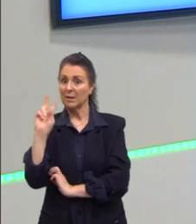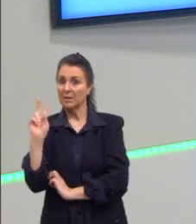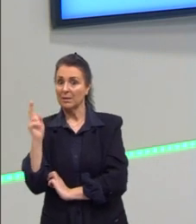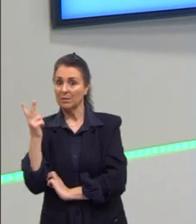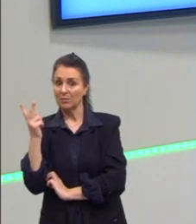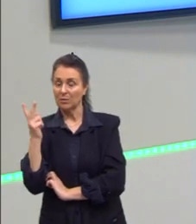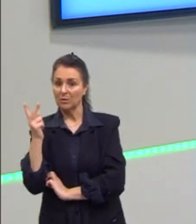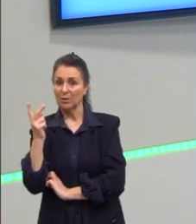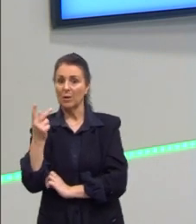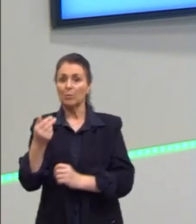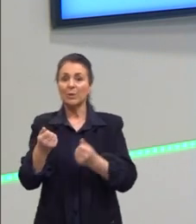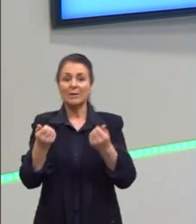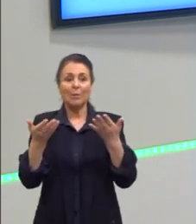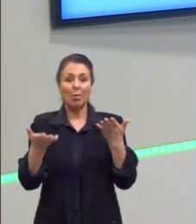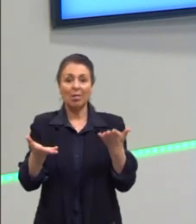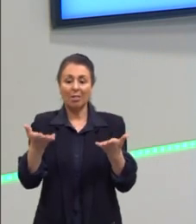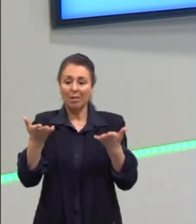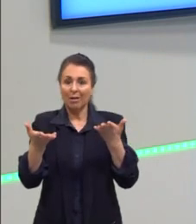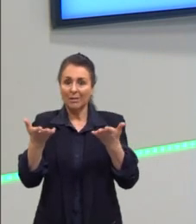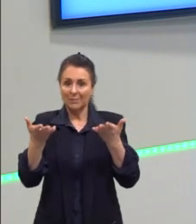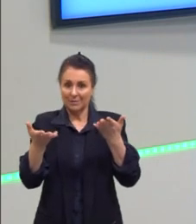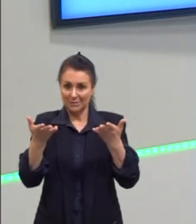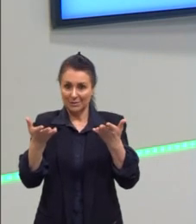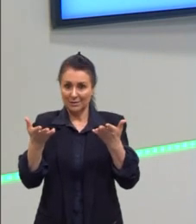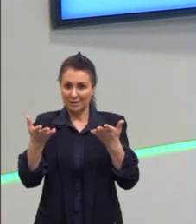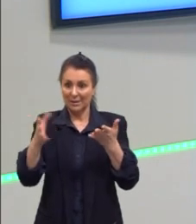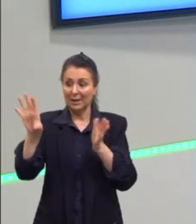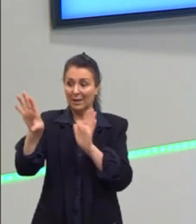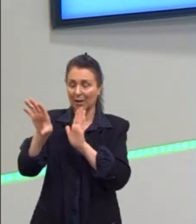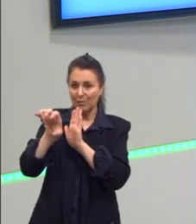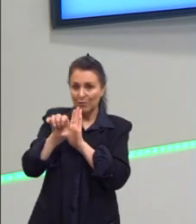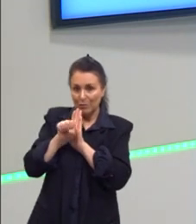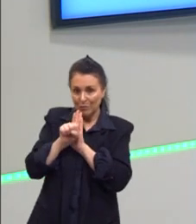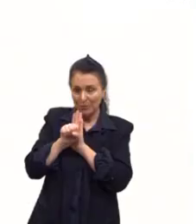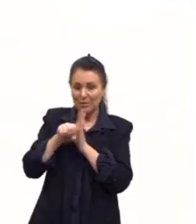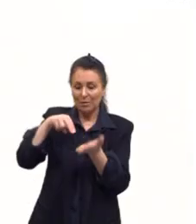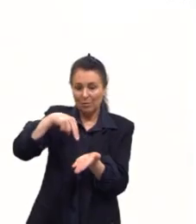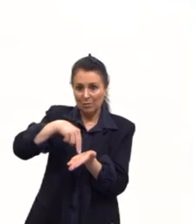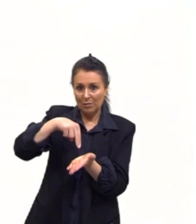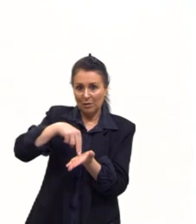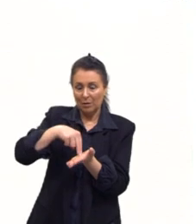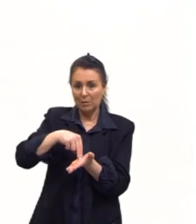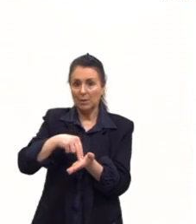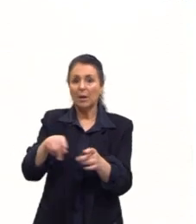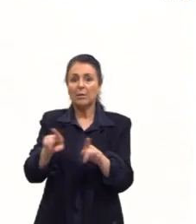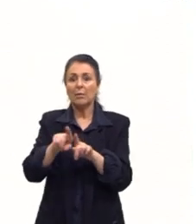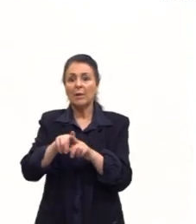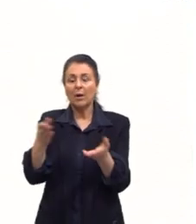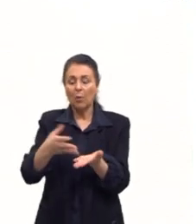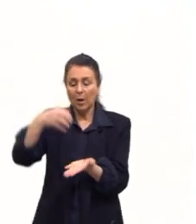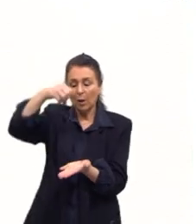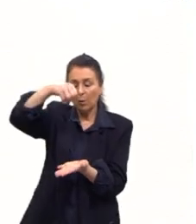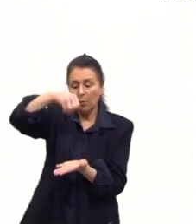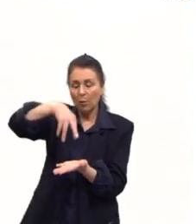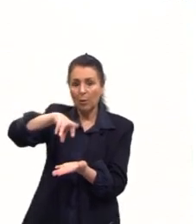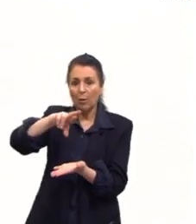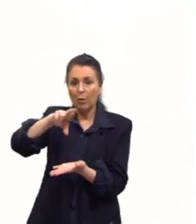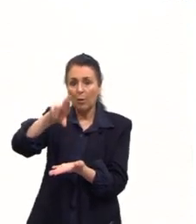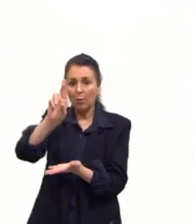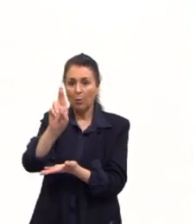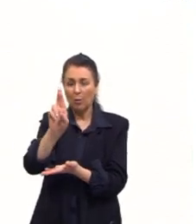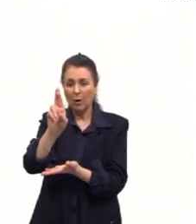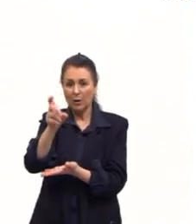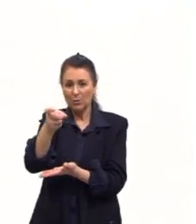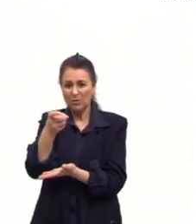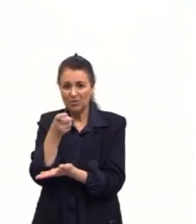elementos leves na fusão nuclear e voltando ao raio-x sobre a importância do raio-x tem